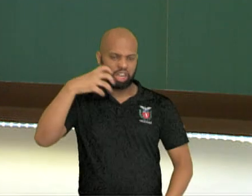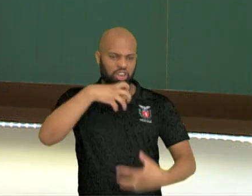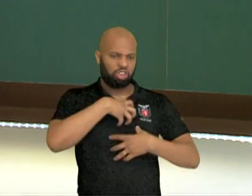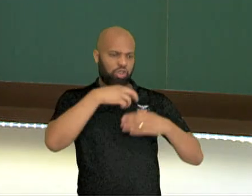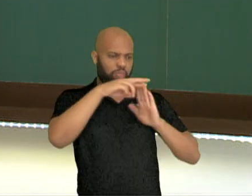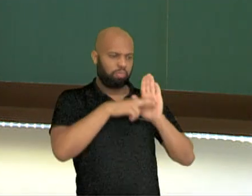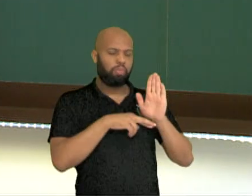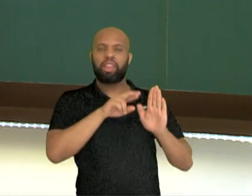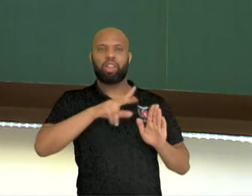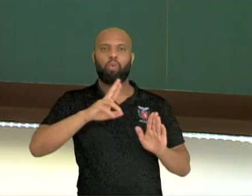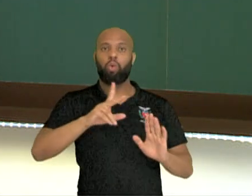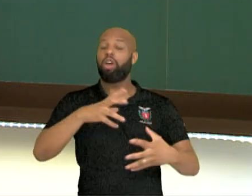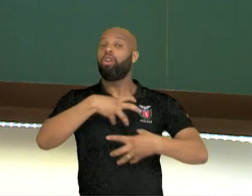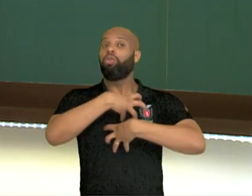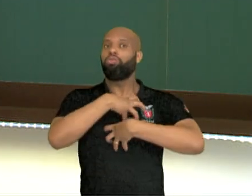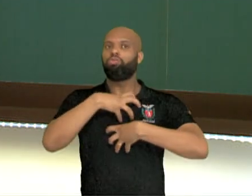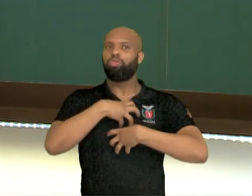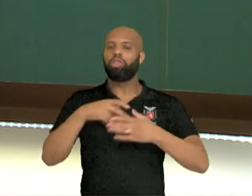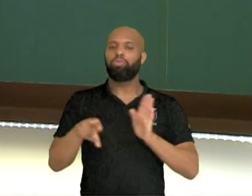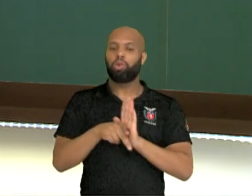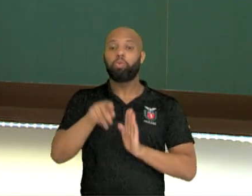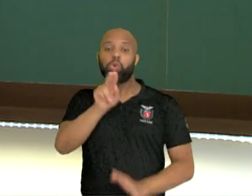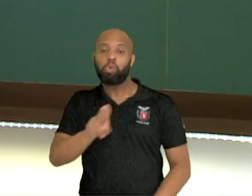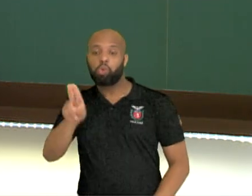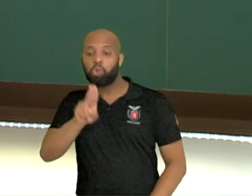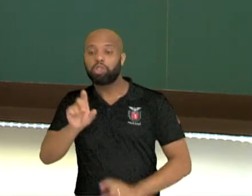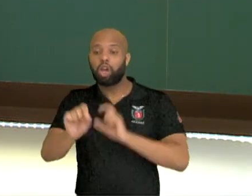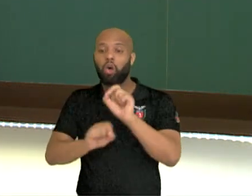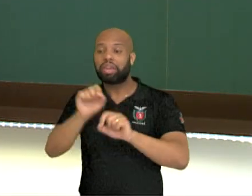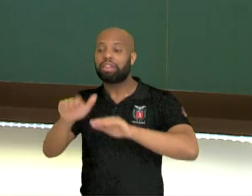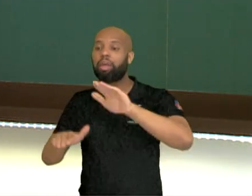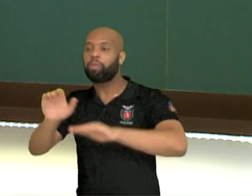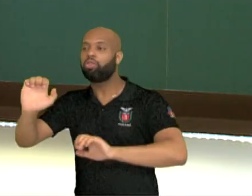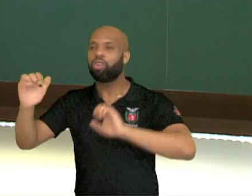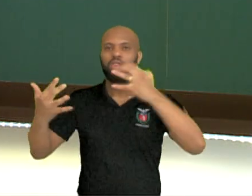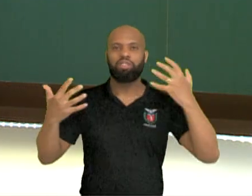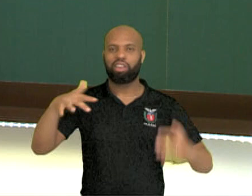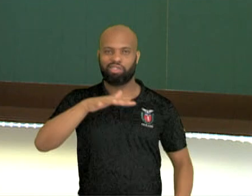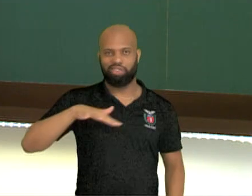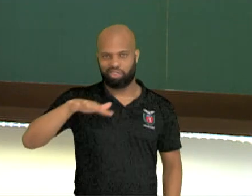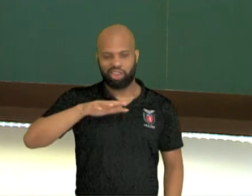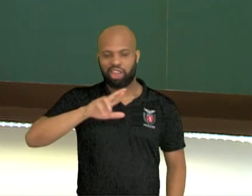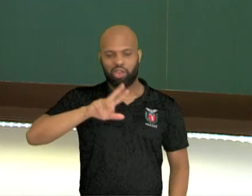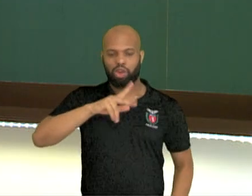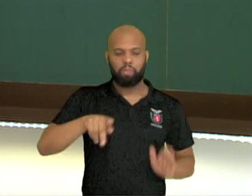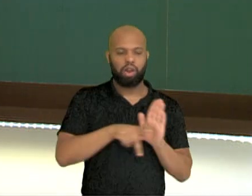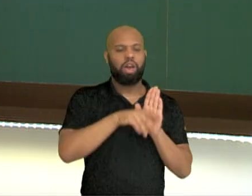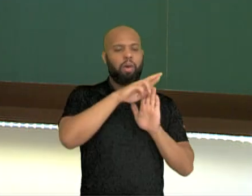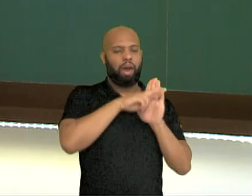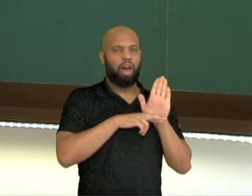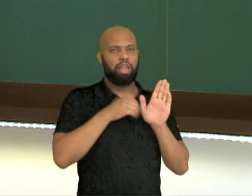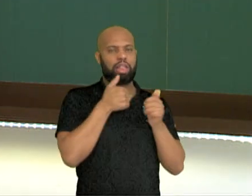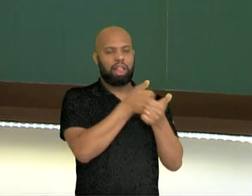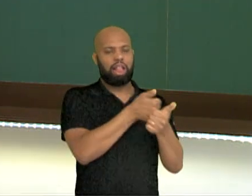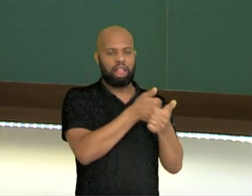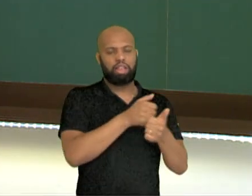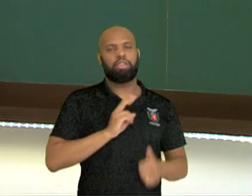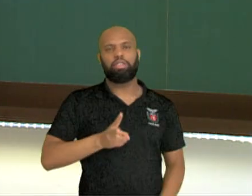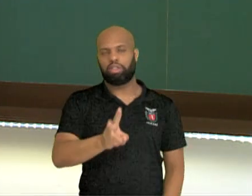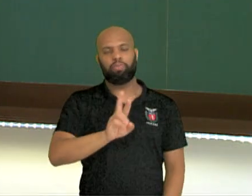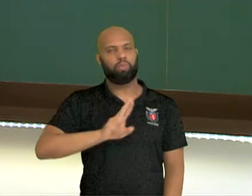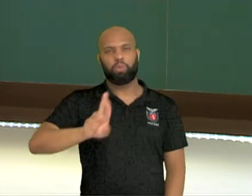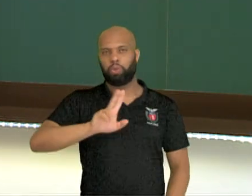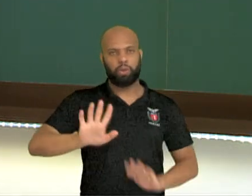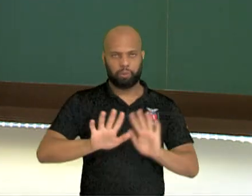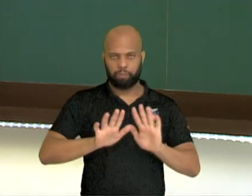suas formas de manifestação são estudadas a partir da realidade dos agentes, não a partir de uma normatização, como normalmente se